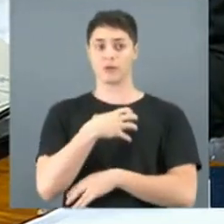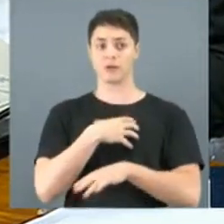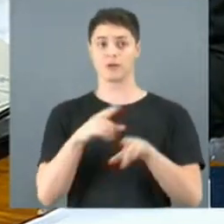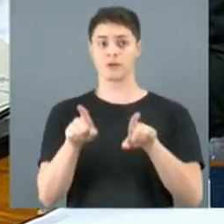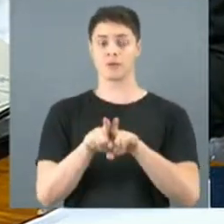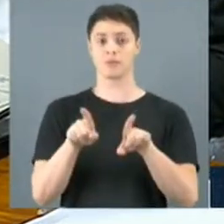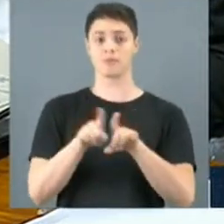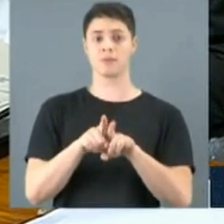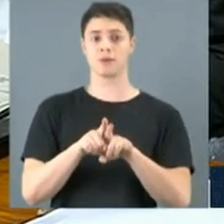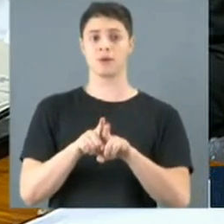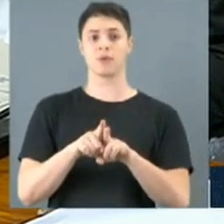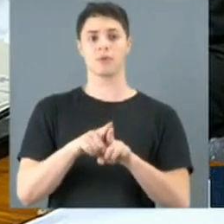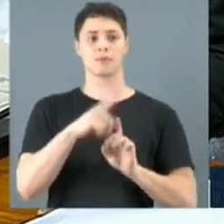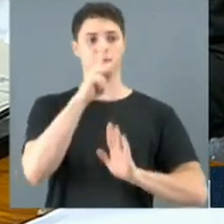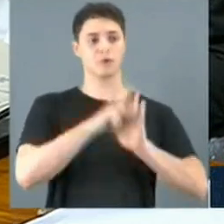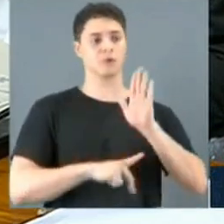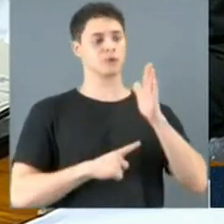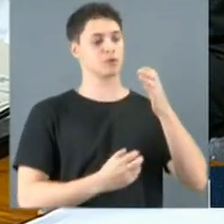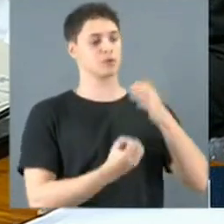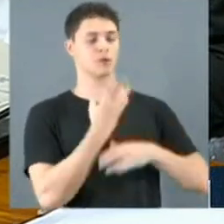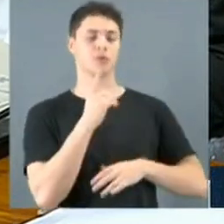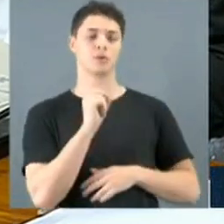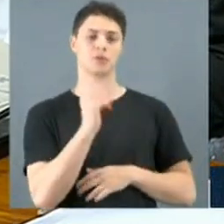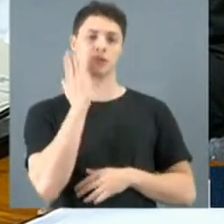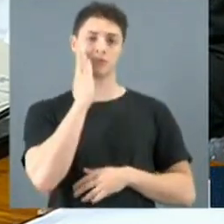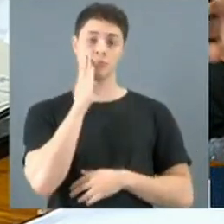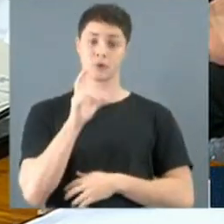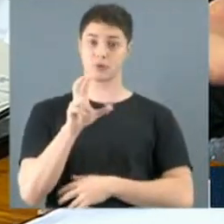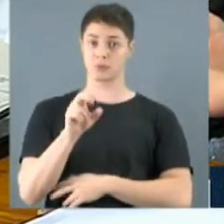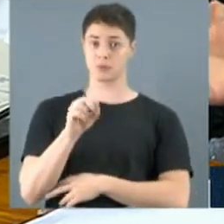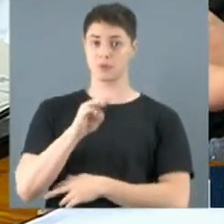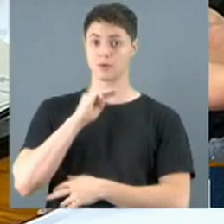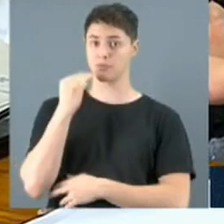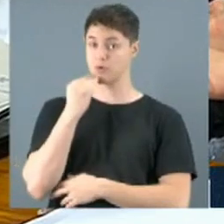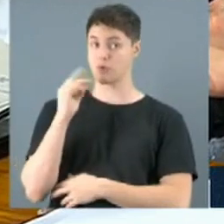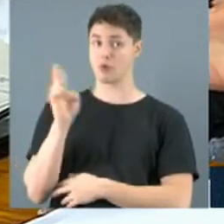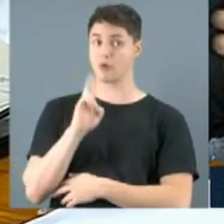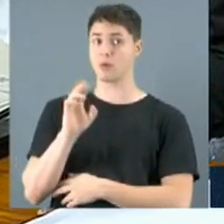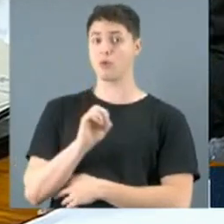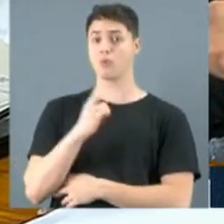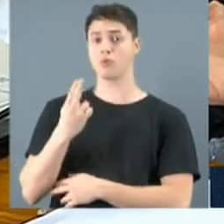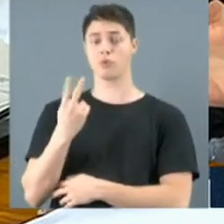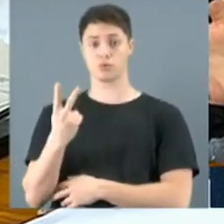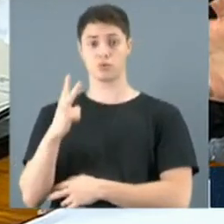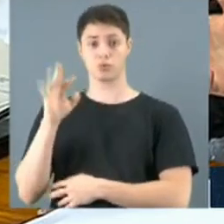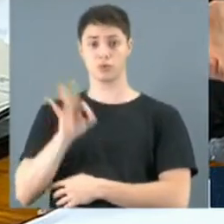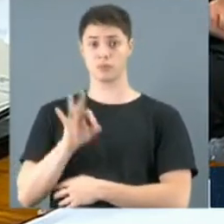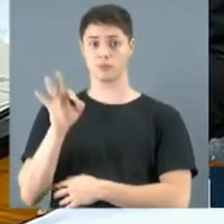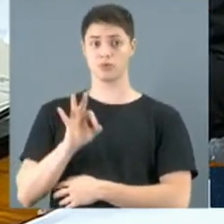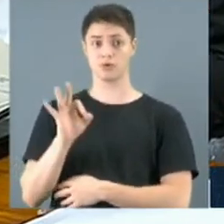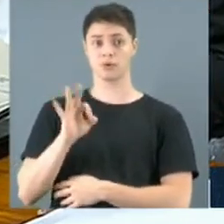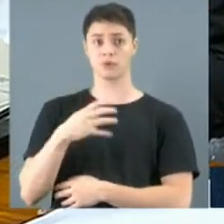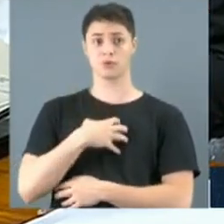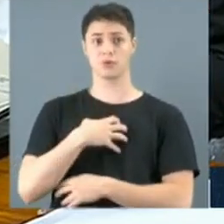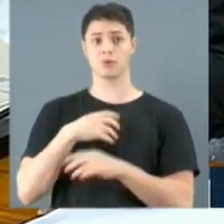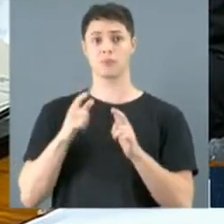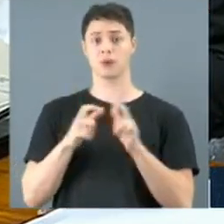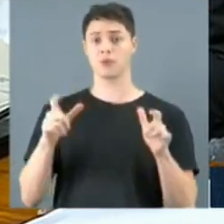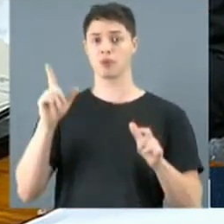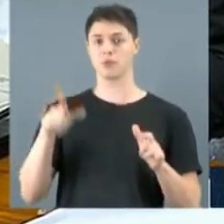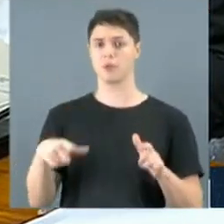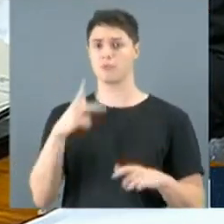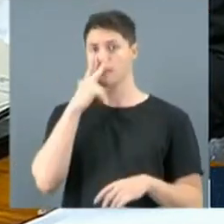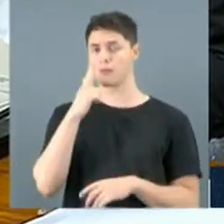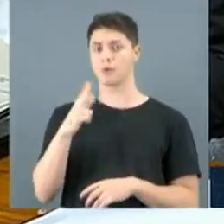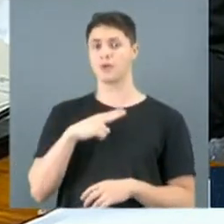ao mesmo tempo, cria uma ameaça de 50 milhões de reais, ou 2% do faturamento da empresa, o que for maior, que é uma espécie de espada de